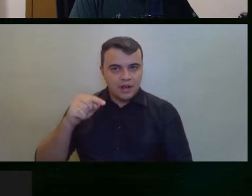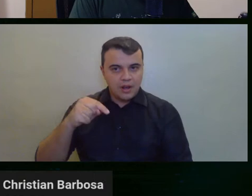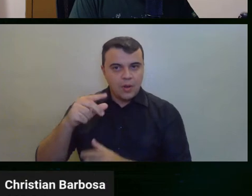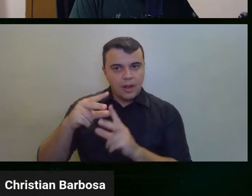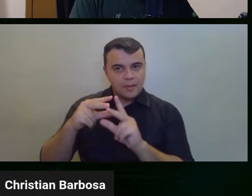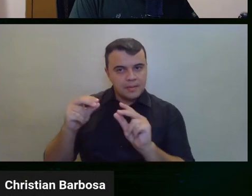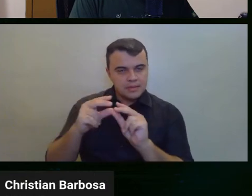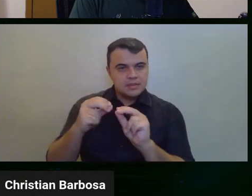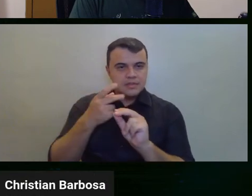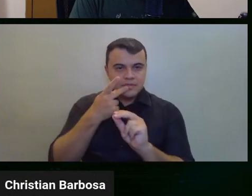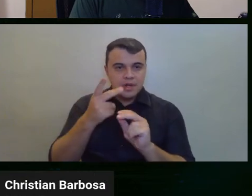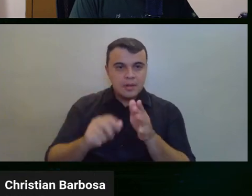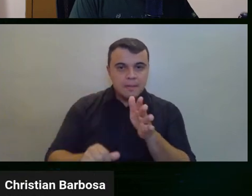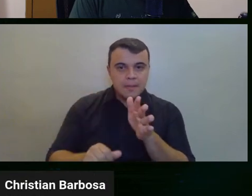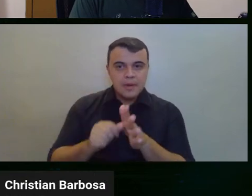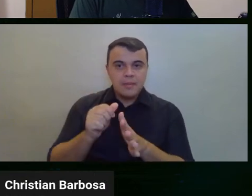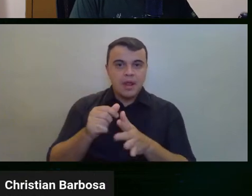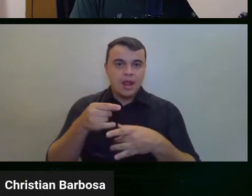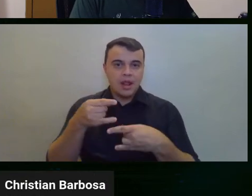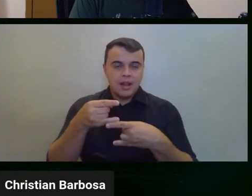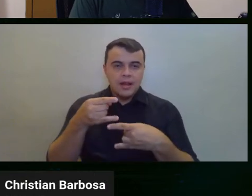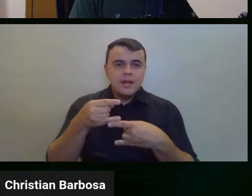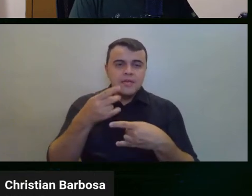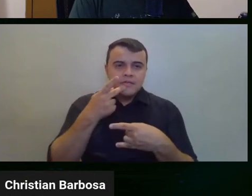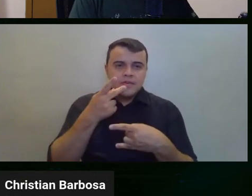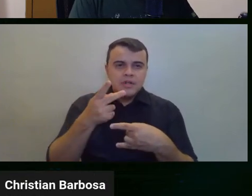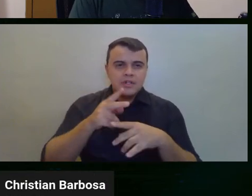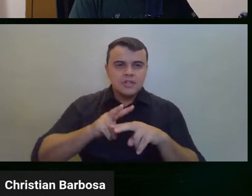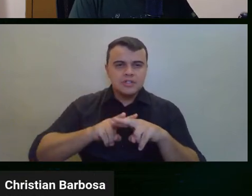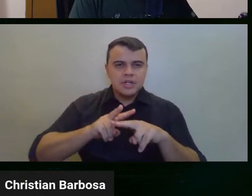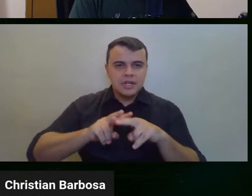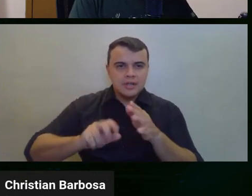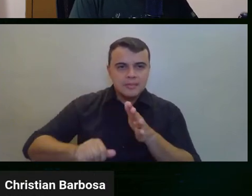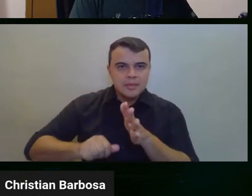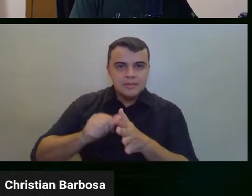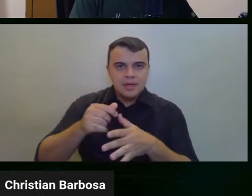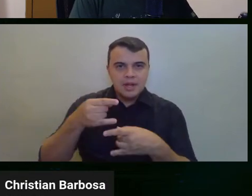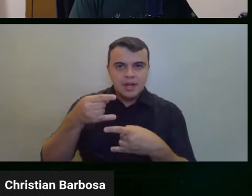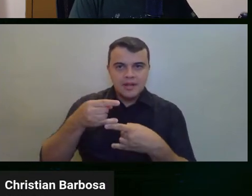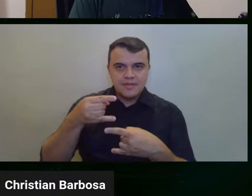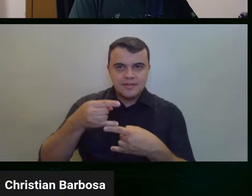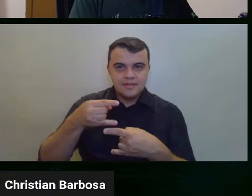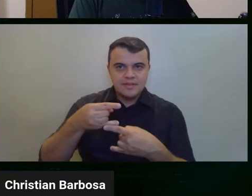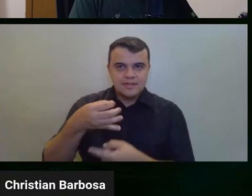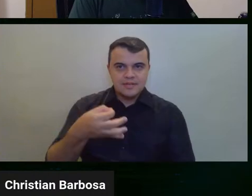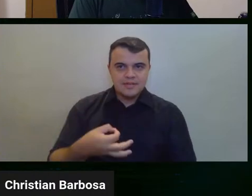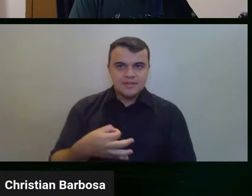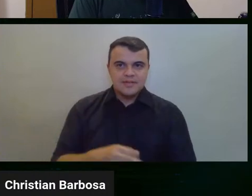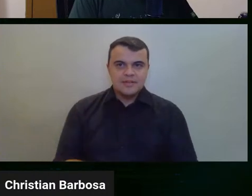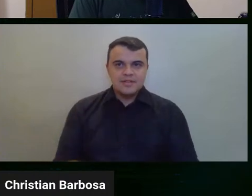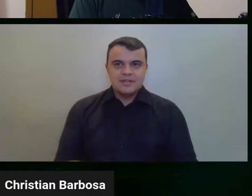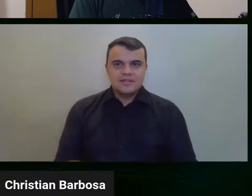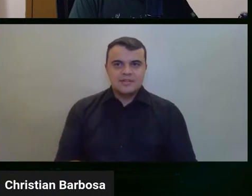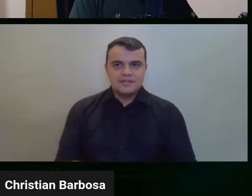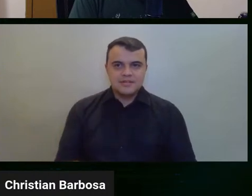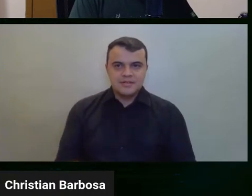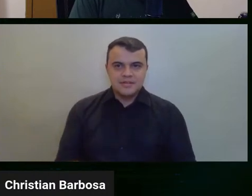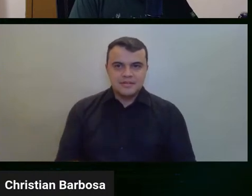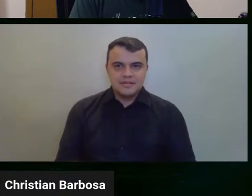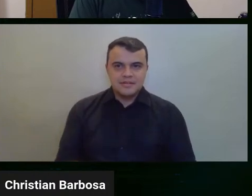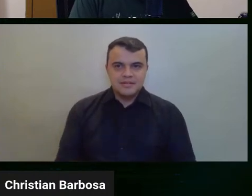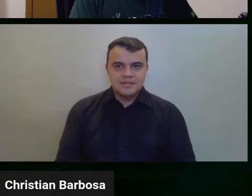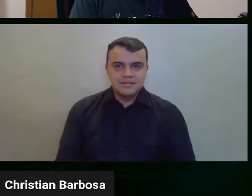falando aqui que é a primeira Live ó o pessoal lembrando da sua hashtag lá em Felipão galera primeira Live É isso